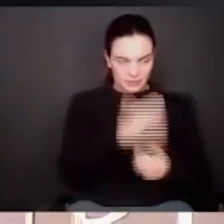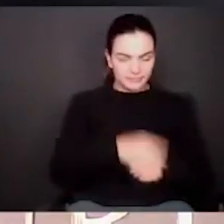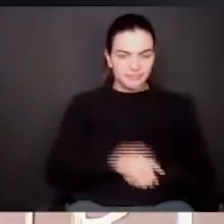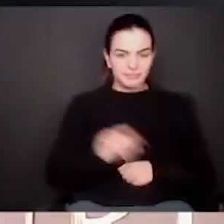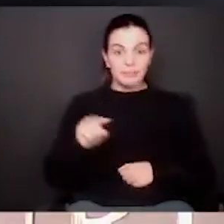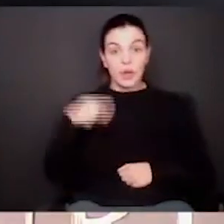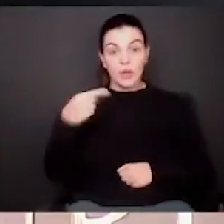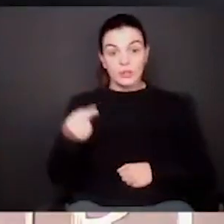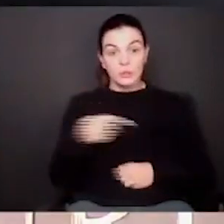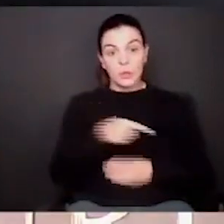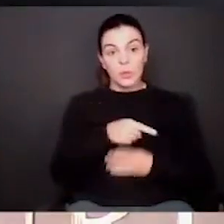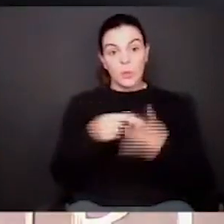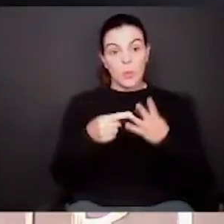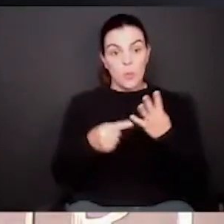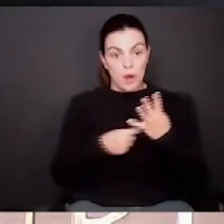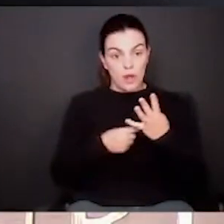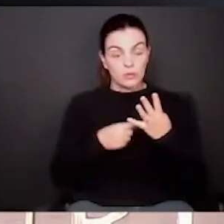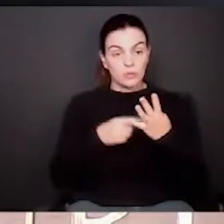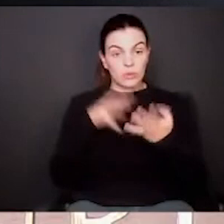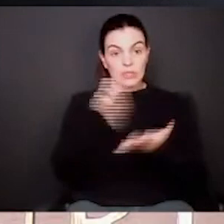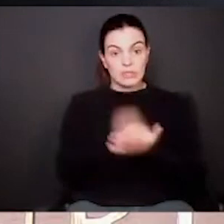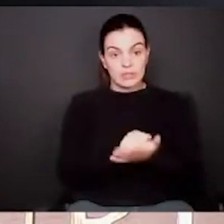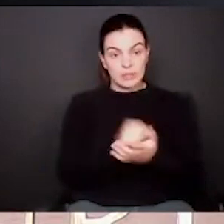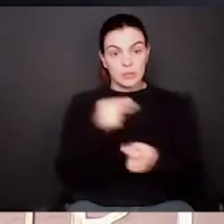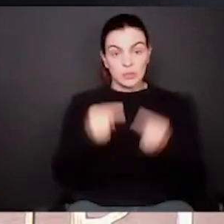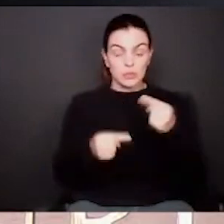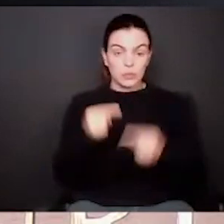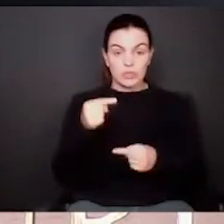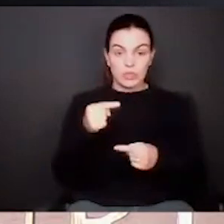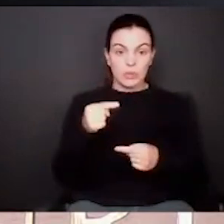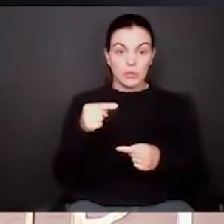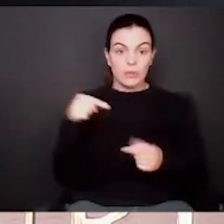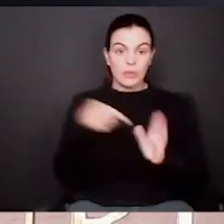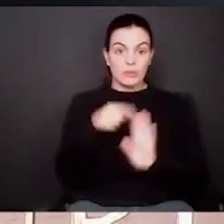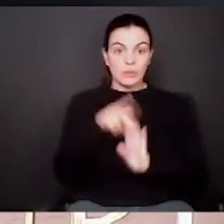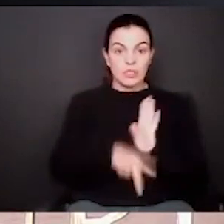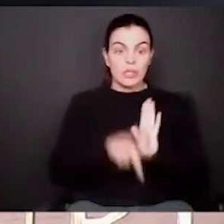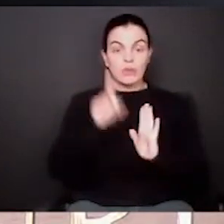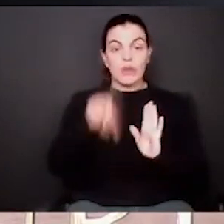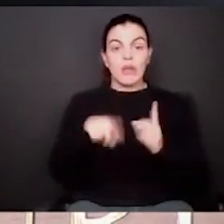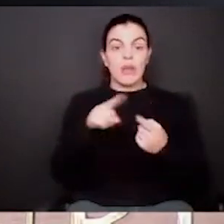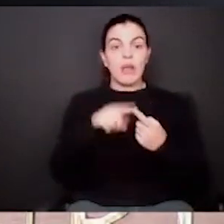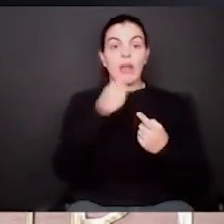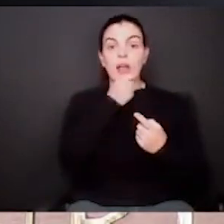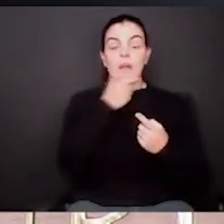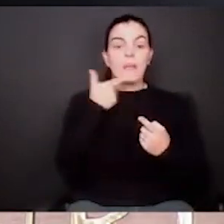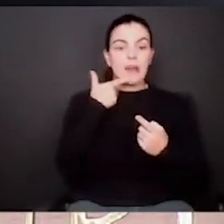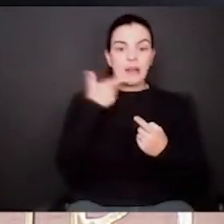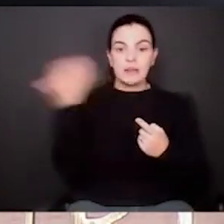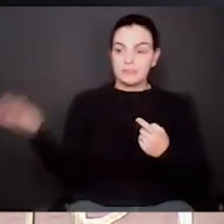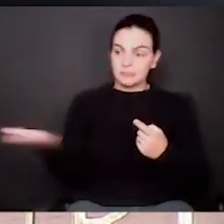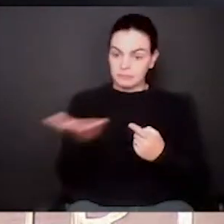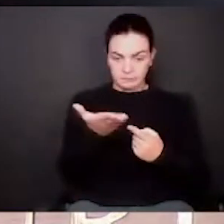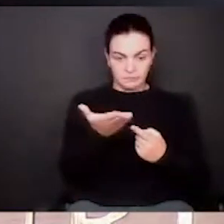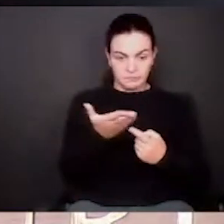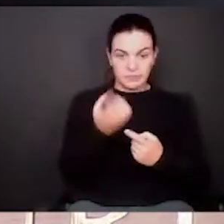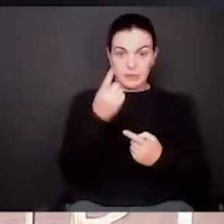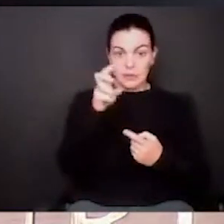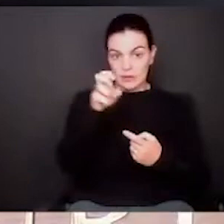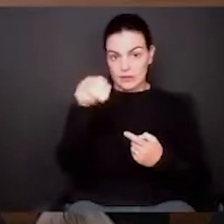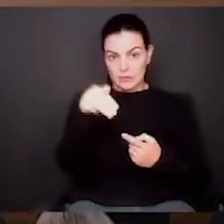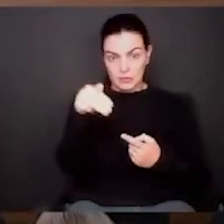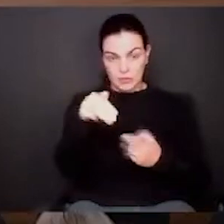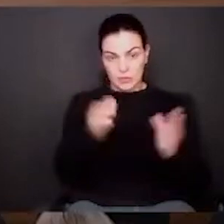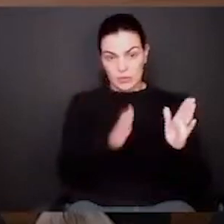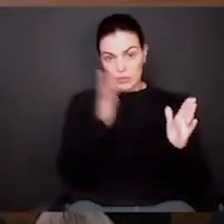4 vereadores e vereadoras inscritos para a discussão do projeto. Vereadora Amália Tortato, do Novo, com a palavra. 15 minutos, prorrogáveis por mais